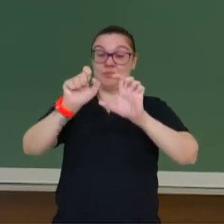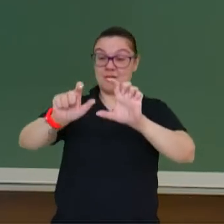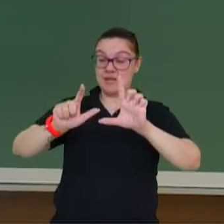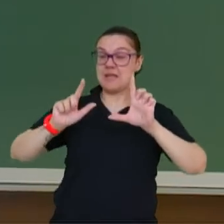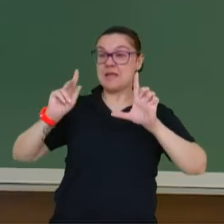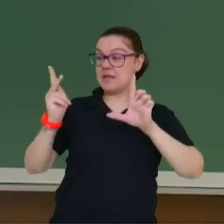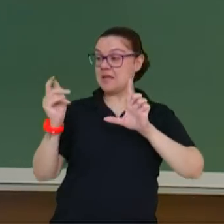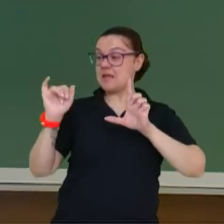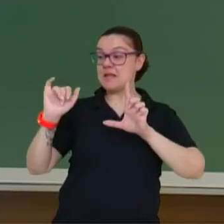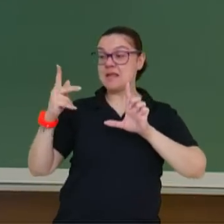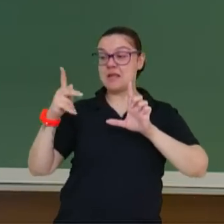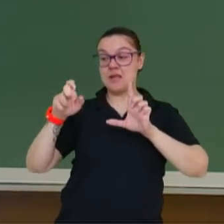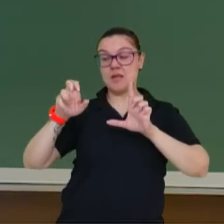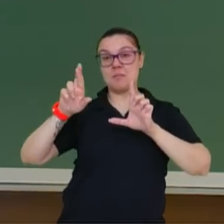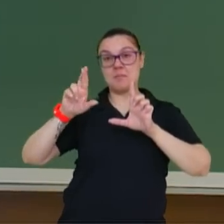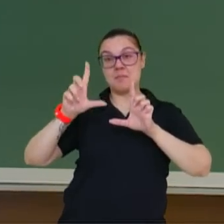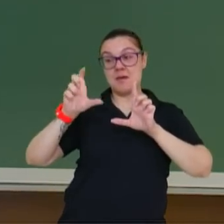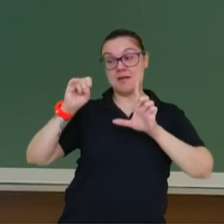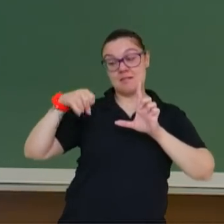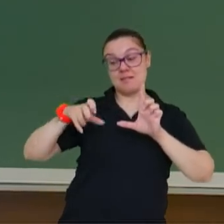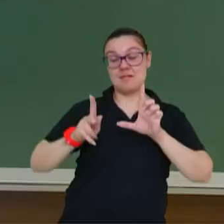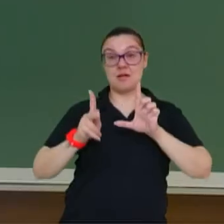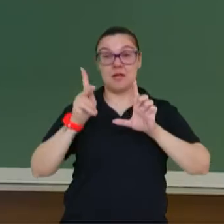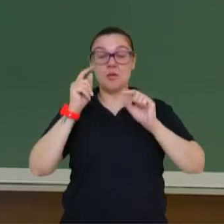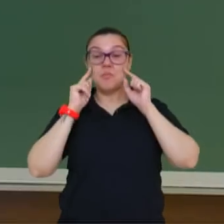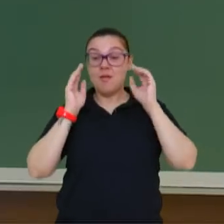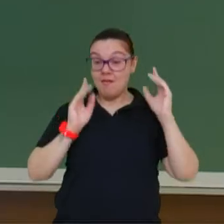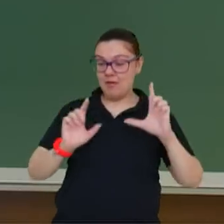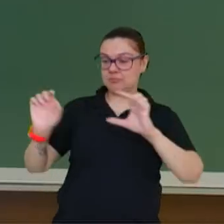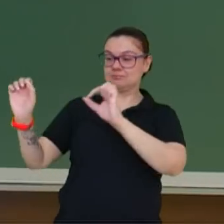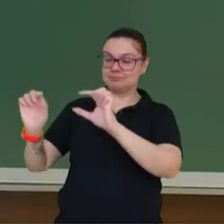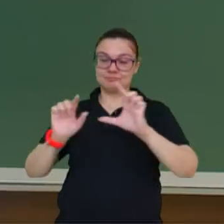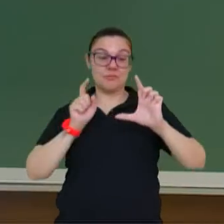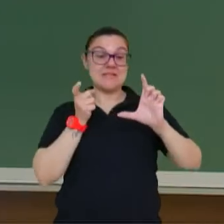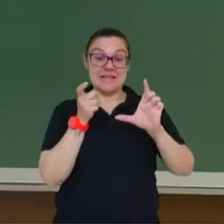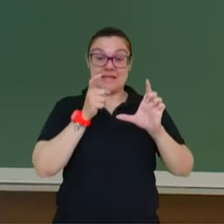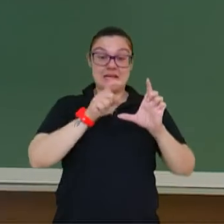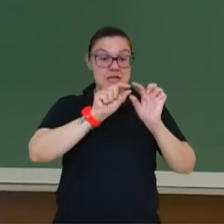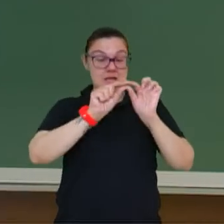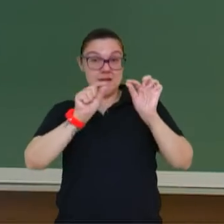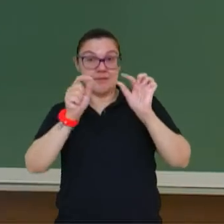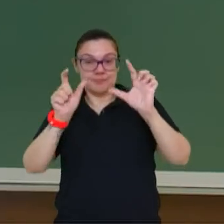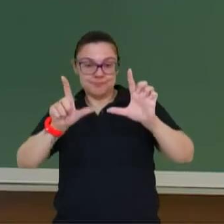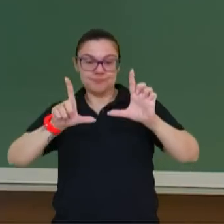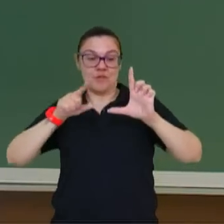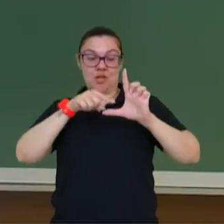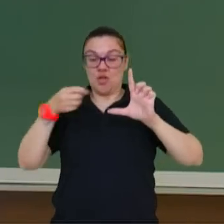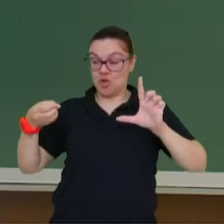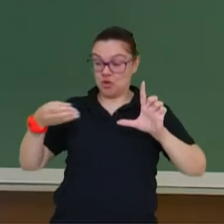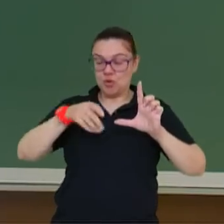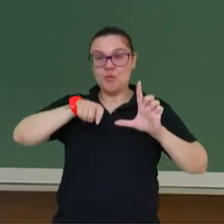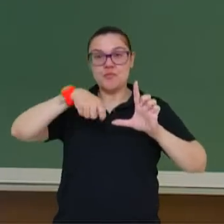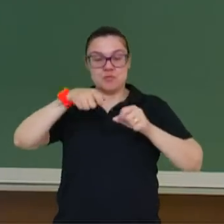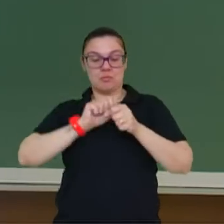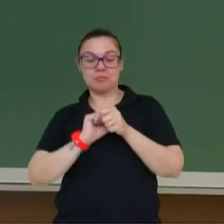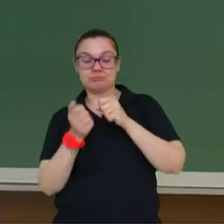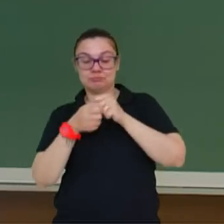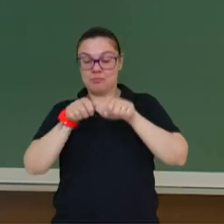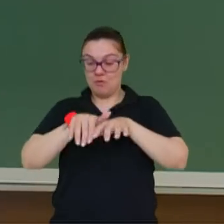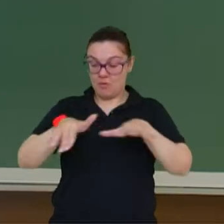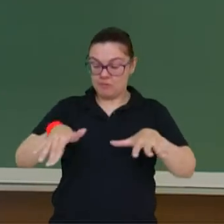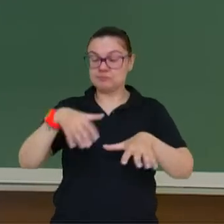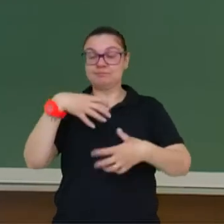o hiperlink direciona o leitor para outro site com informações sobre o coronavírus e seus